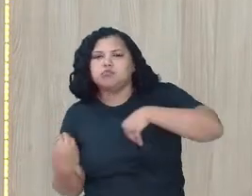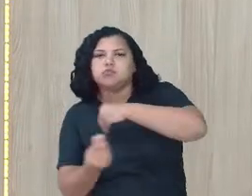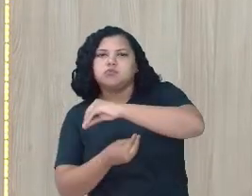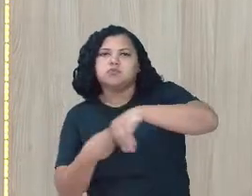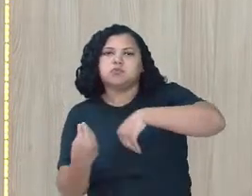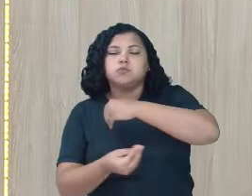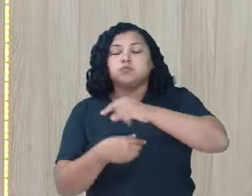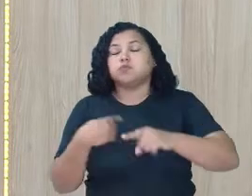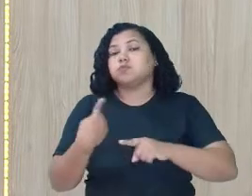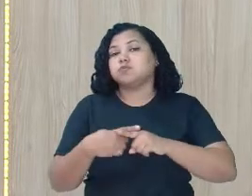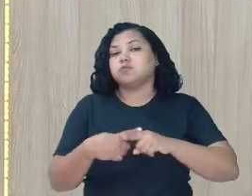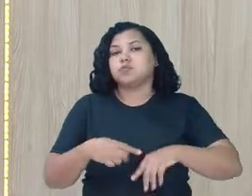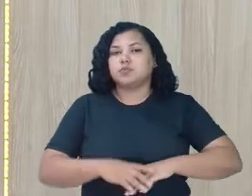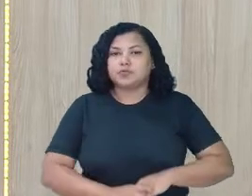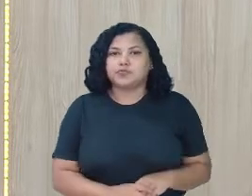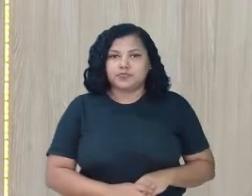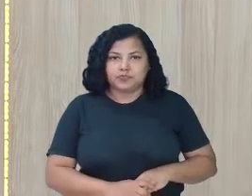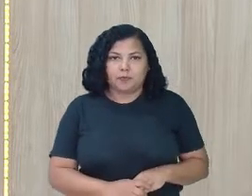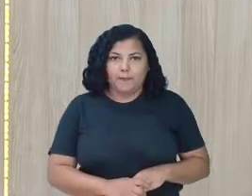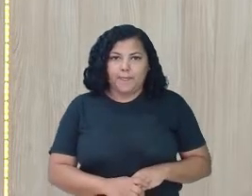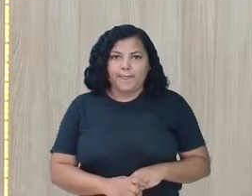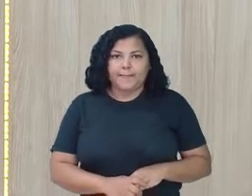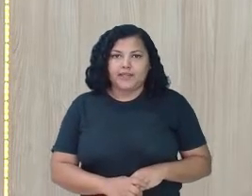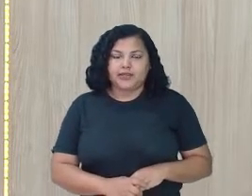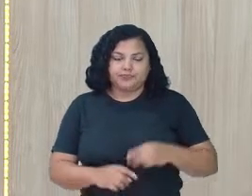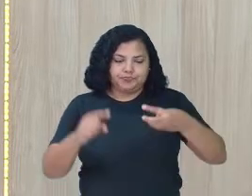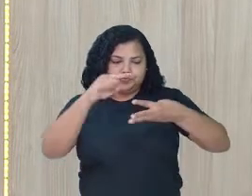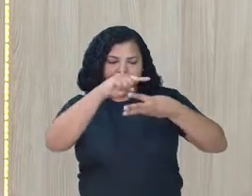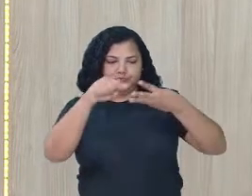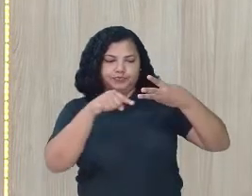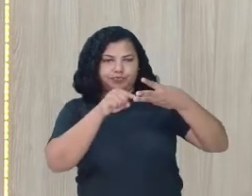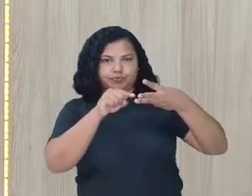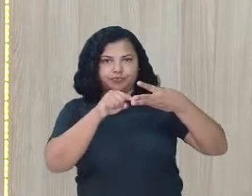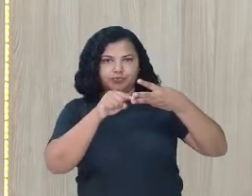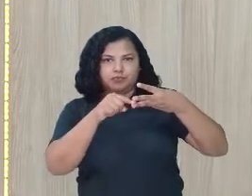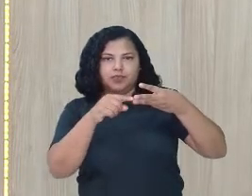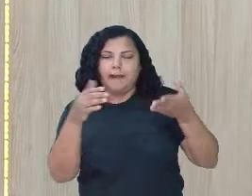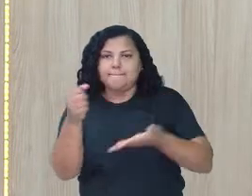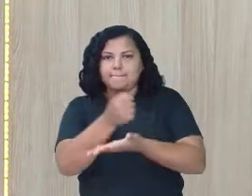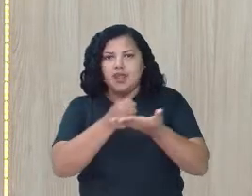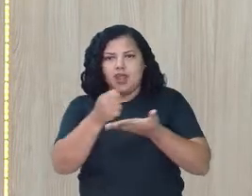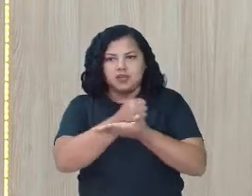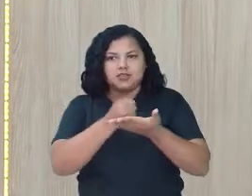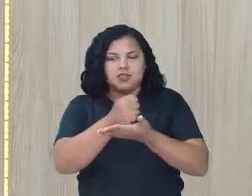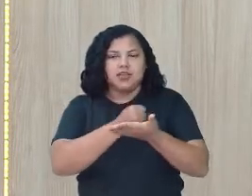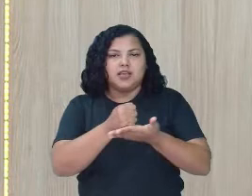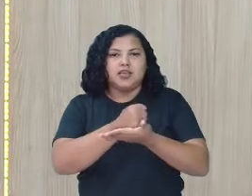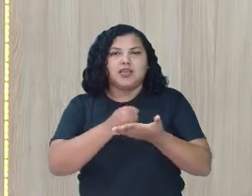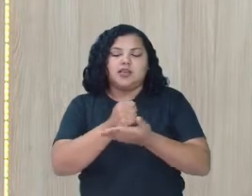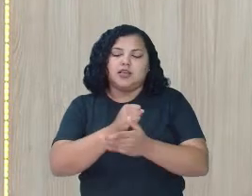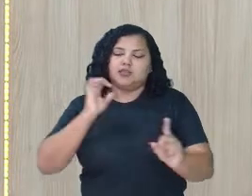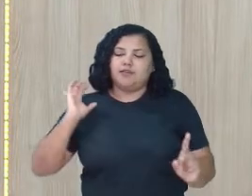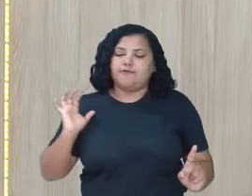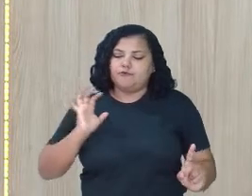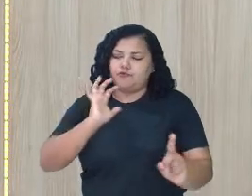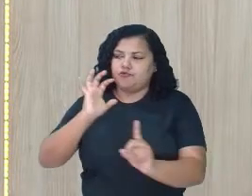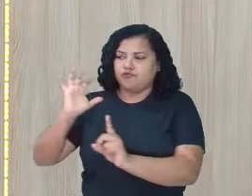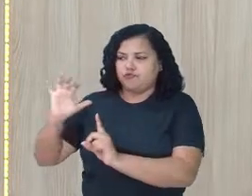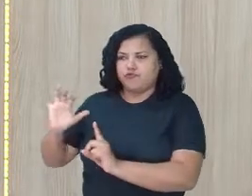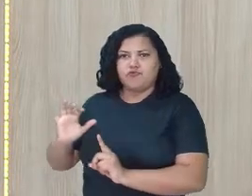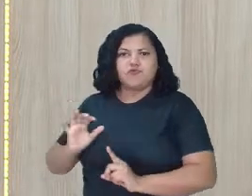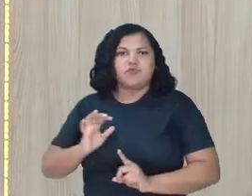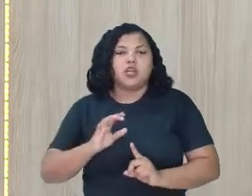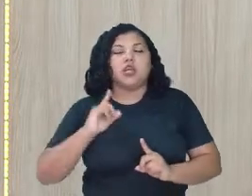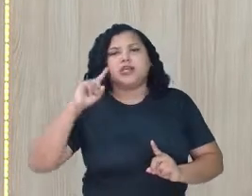né, porque esses três troncos básicos que vieram, né, inicialmente,